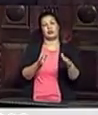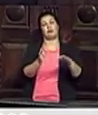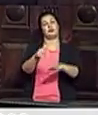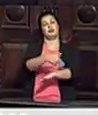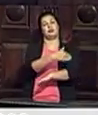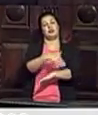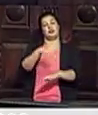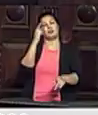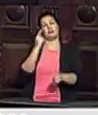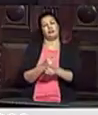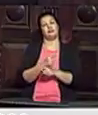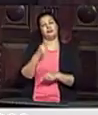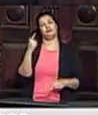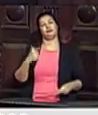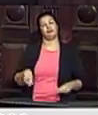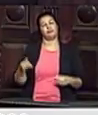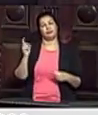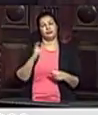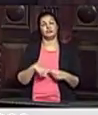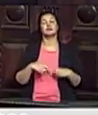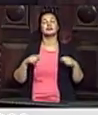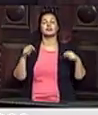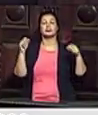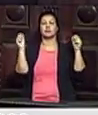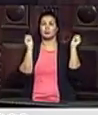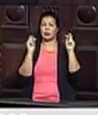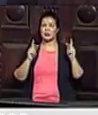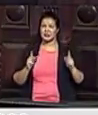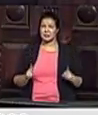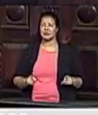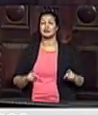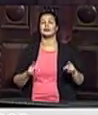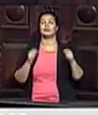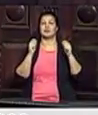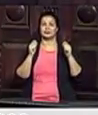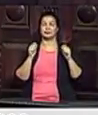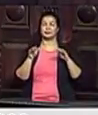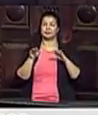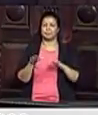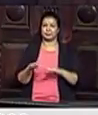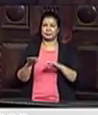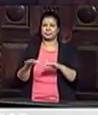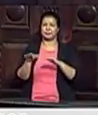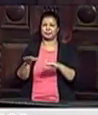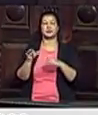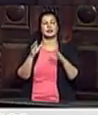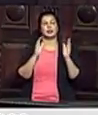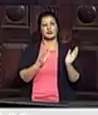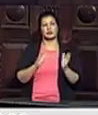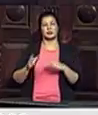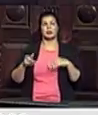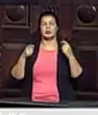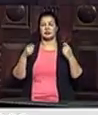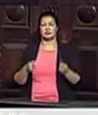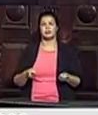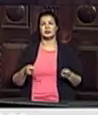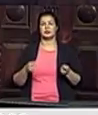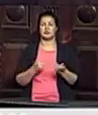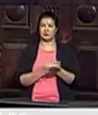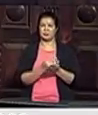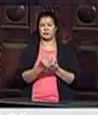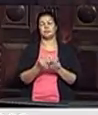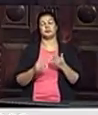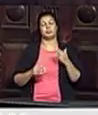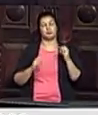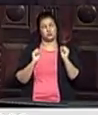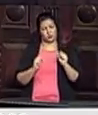nas ruas que o povo, de maneira pacífica, porém veemente, de maneira organizada e firme, poderá conseguir barrar